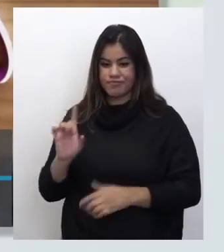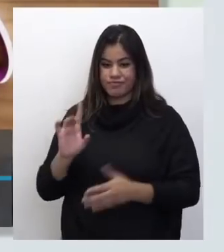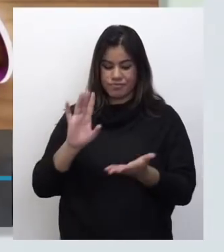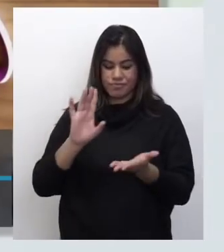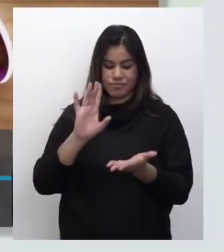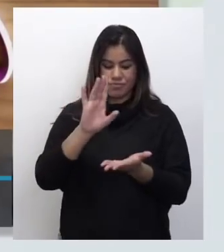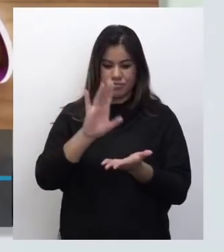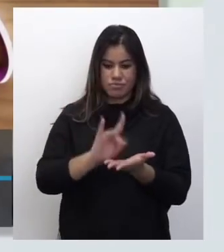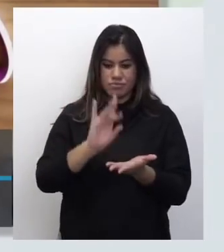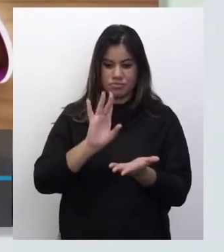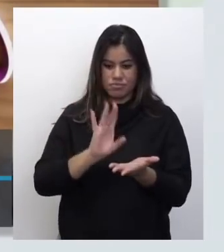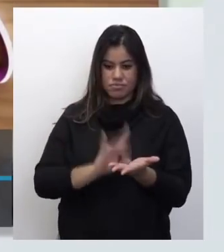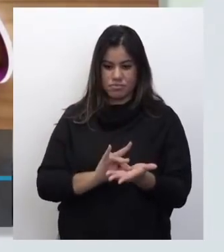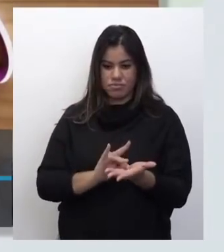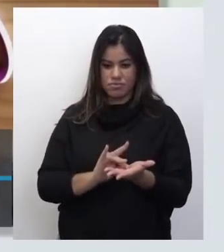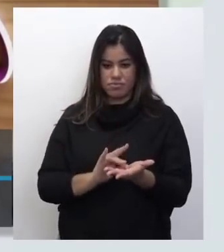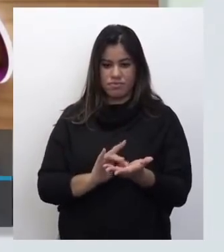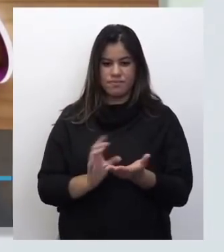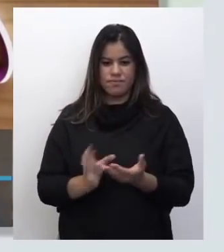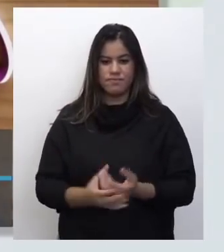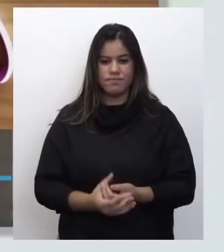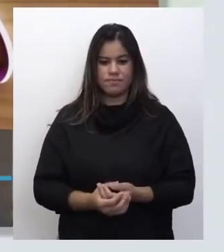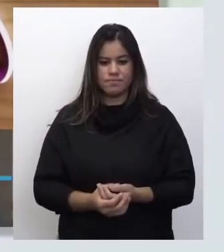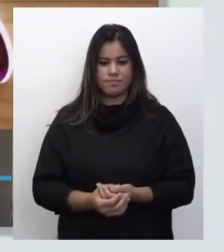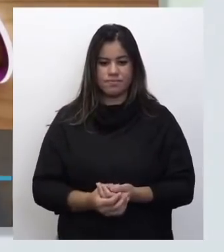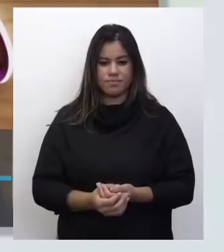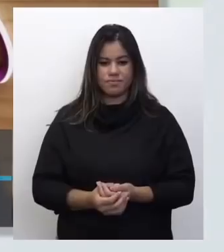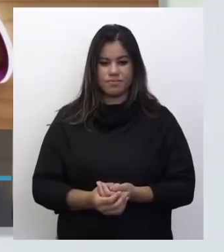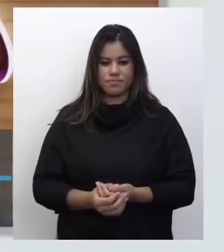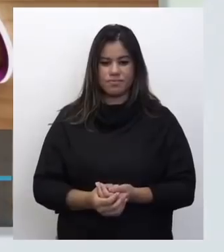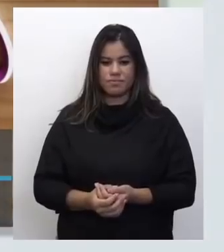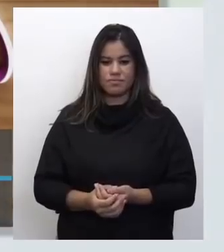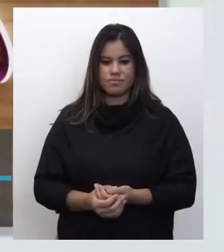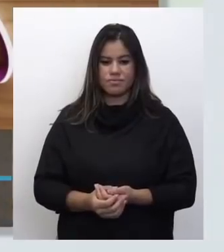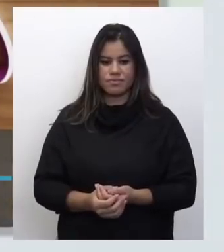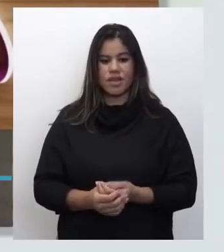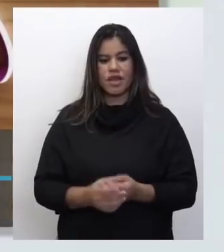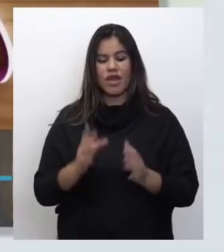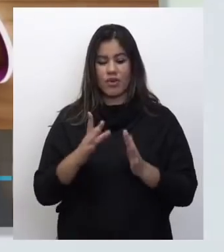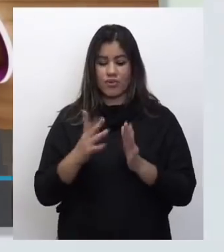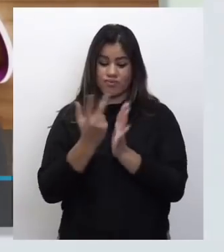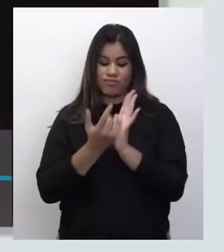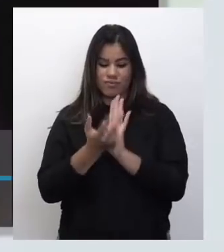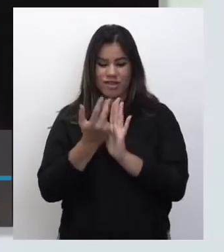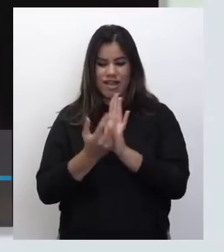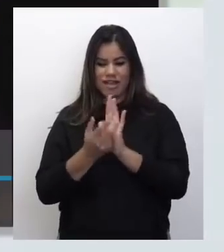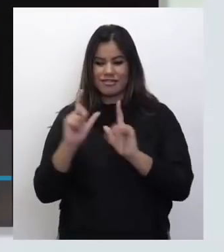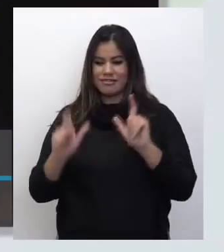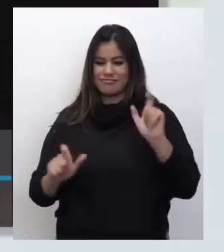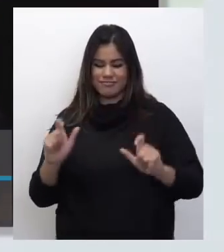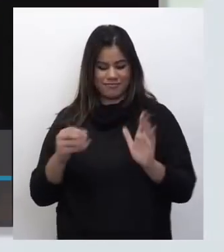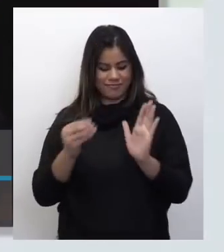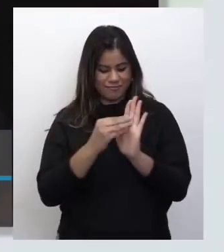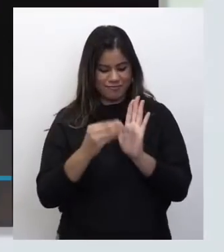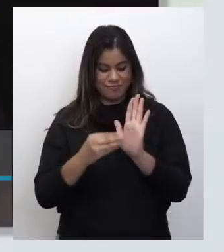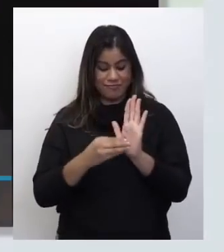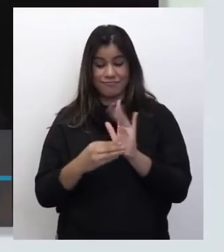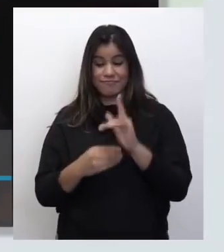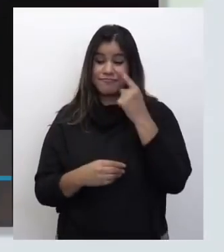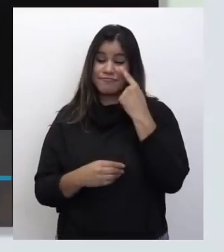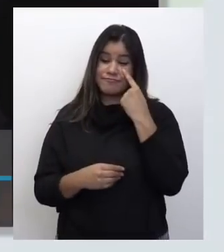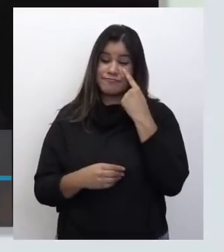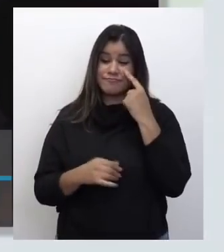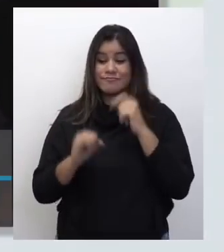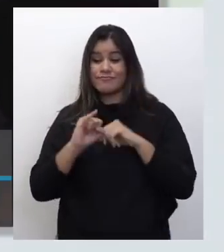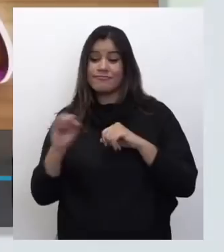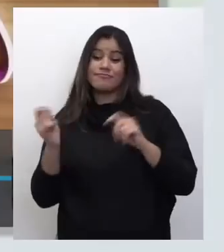das construções. Até eu já tinha rascunhado umas pessoinhas aqui. Vamos ver se eu preciso desenhar